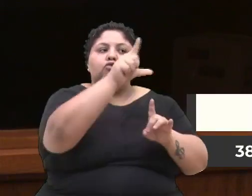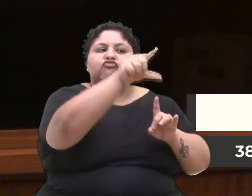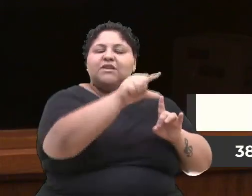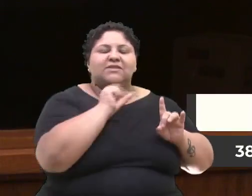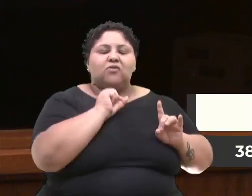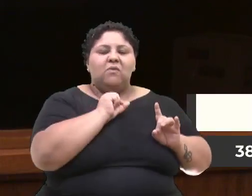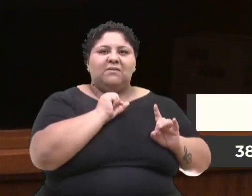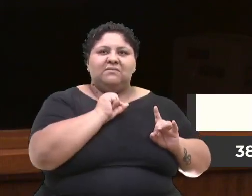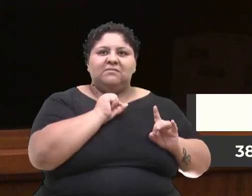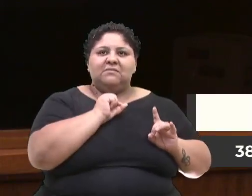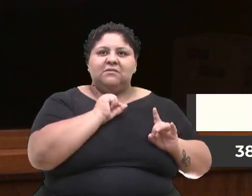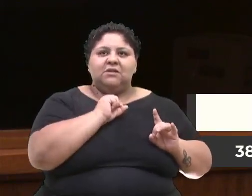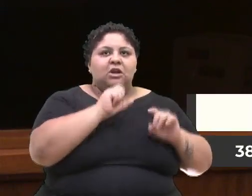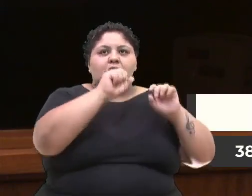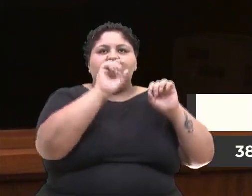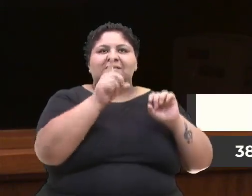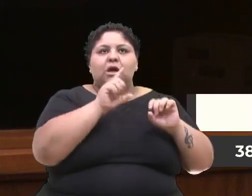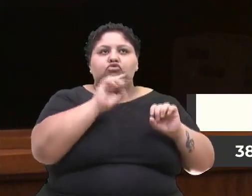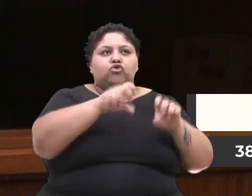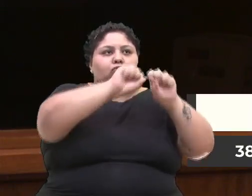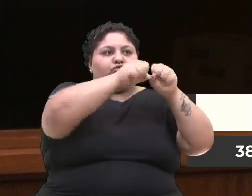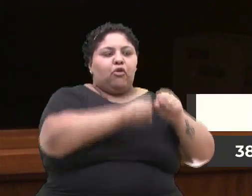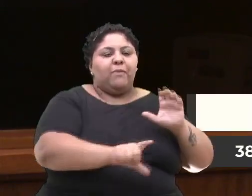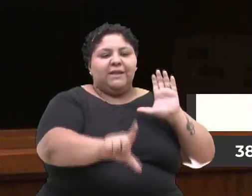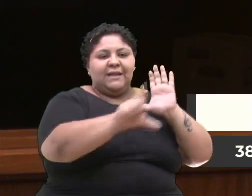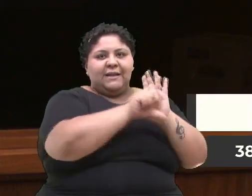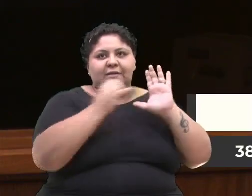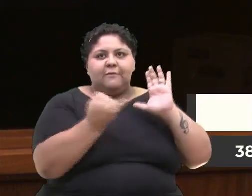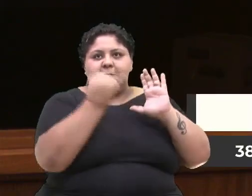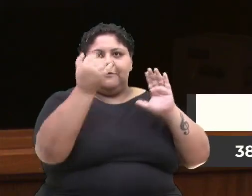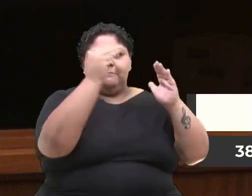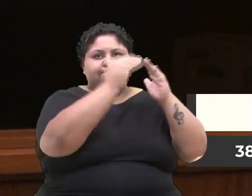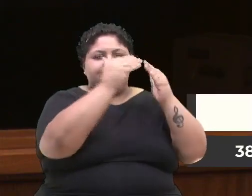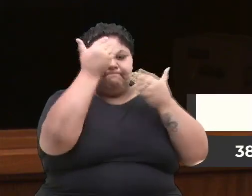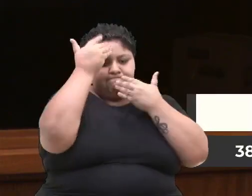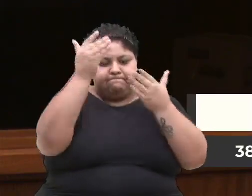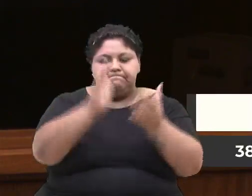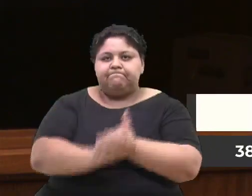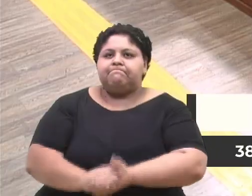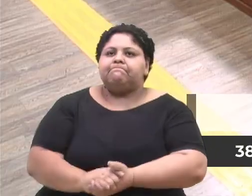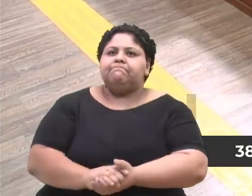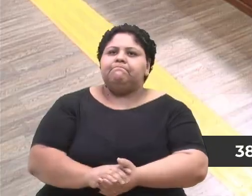só derrubando uma lei tão importante da nossa casa. Obrigada. Obrigado. Com a palavra.